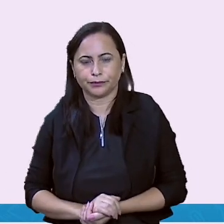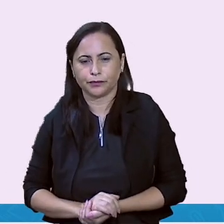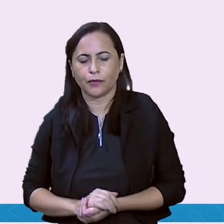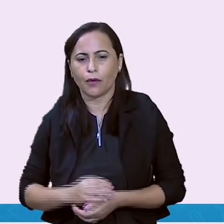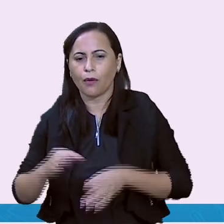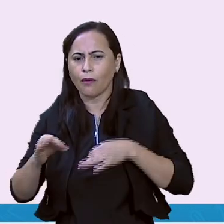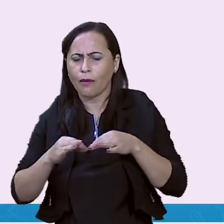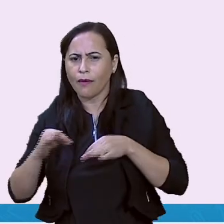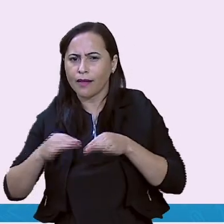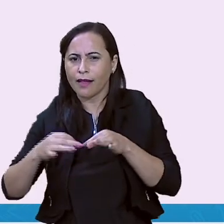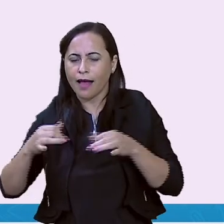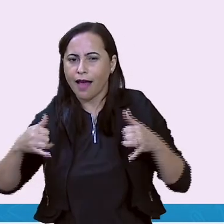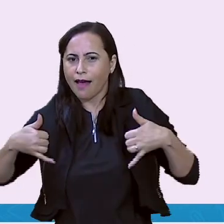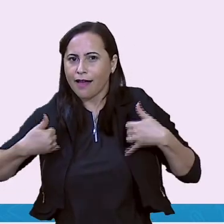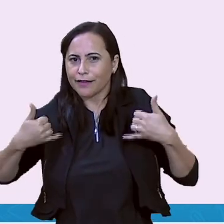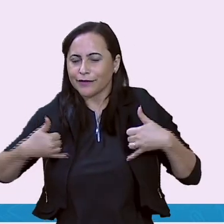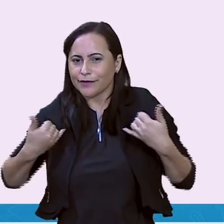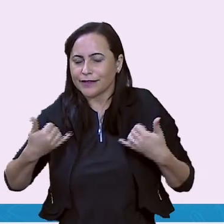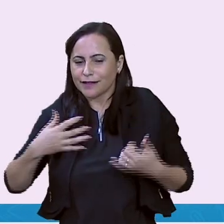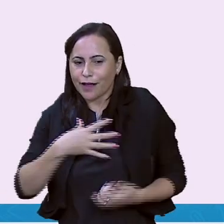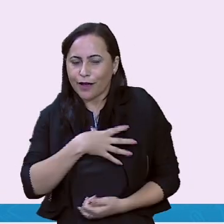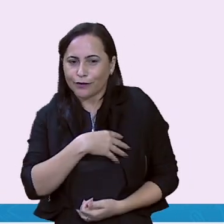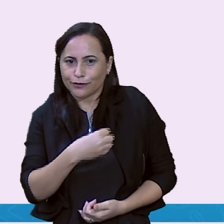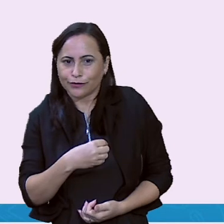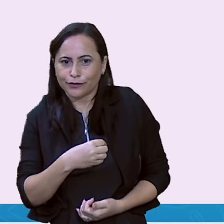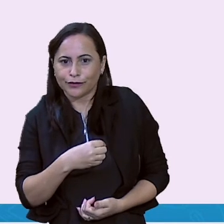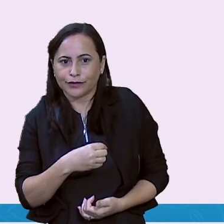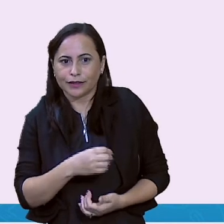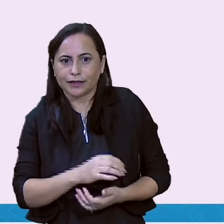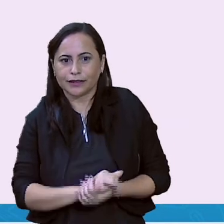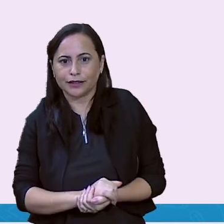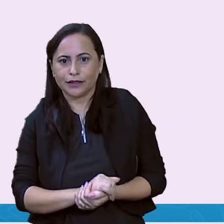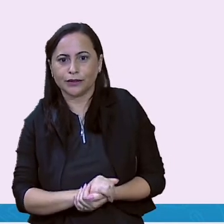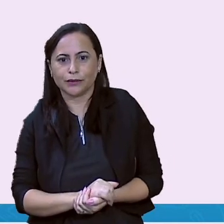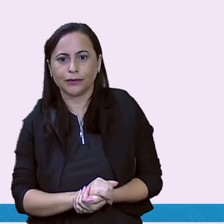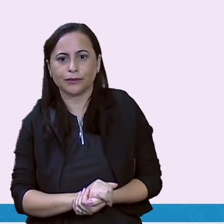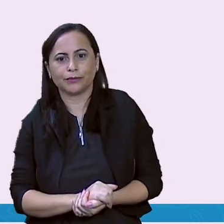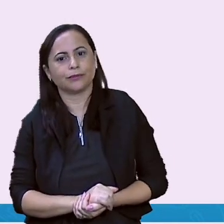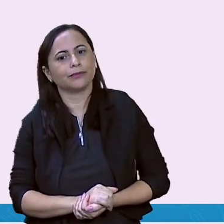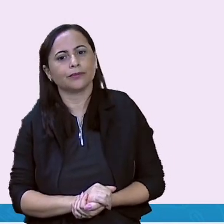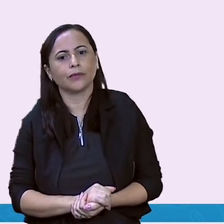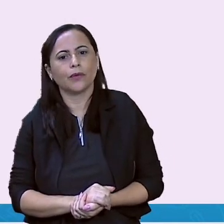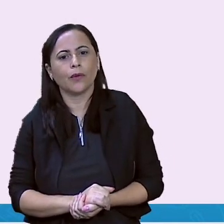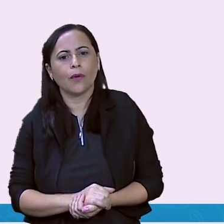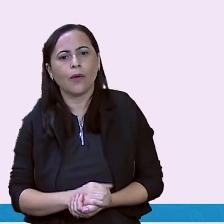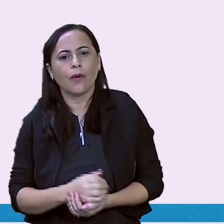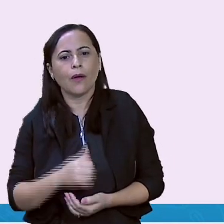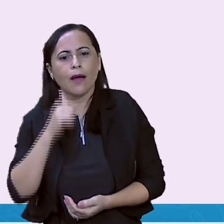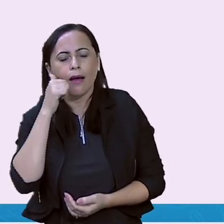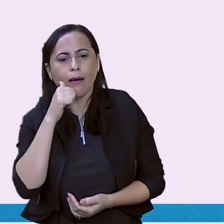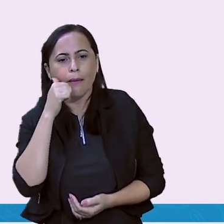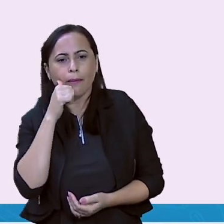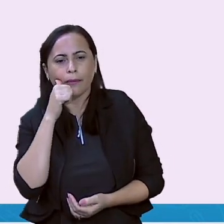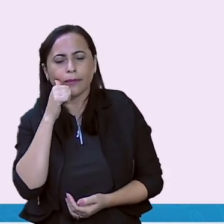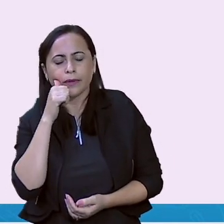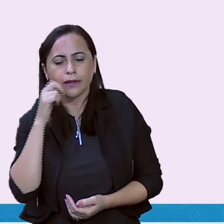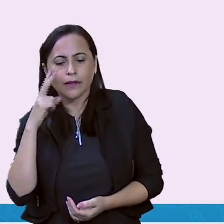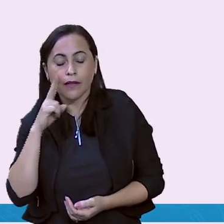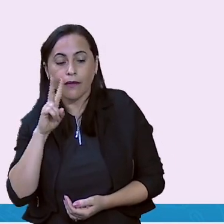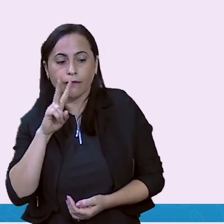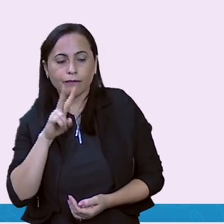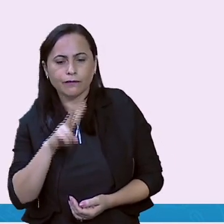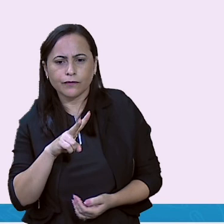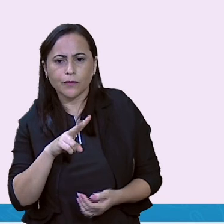de 1 ano de sua filha, Maria reparou que 1 litro de suco